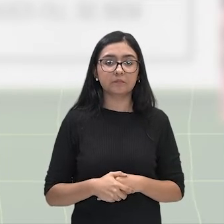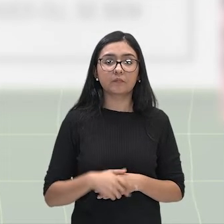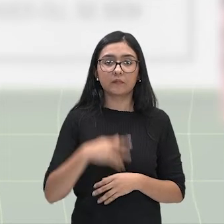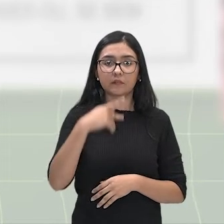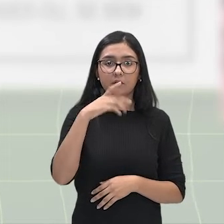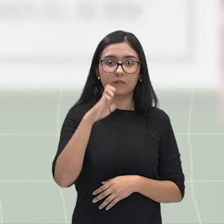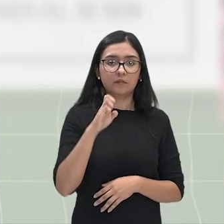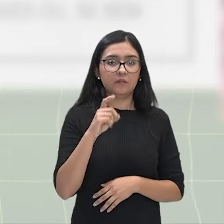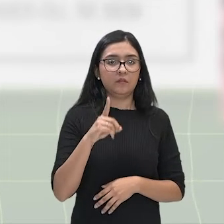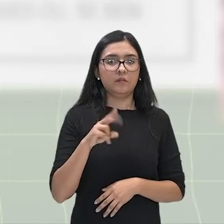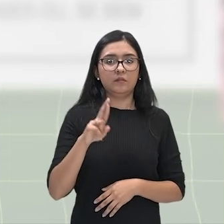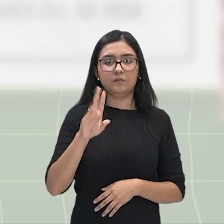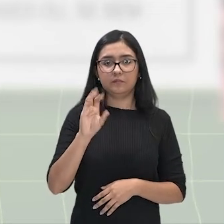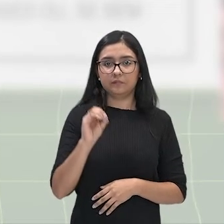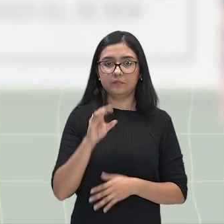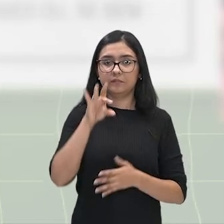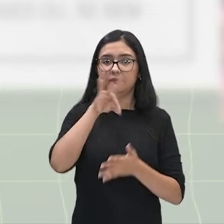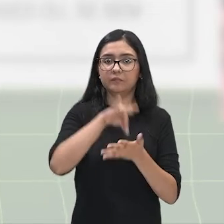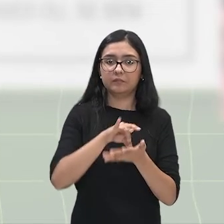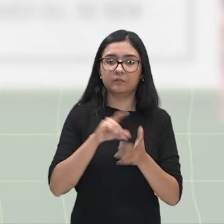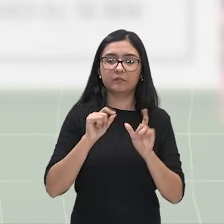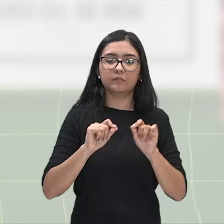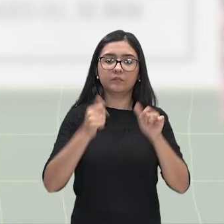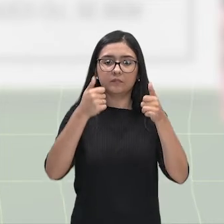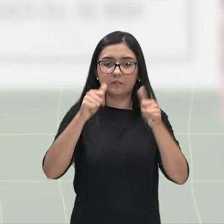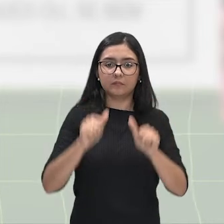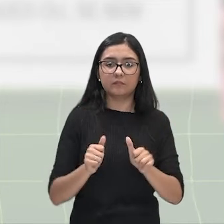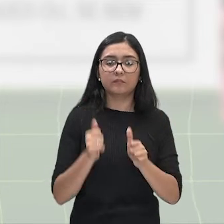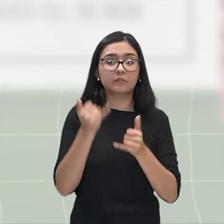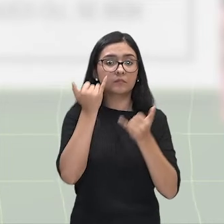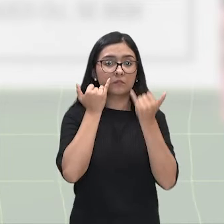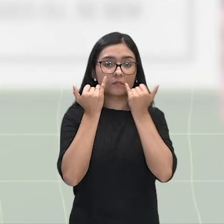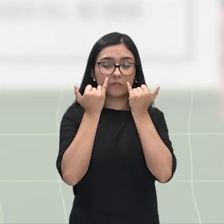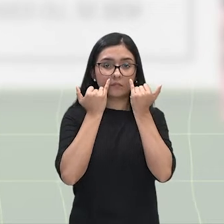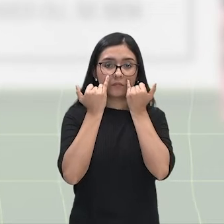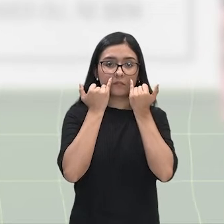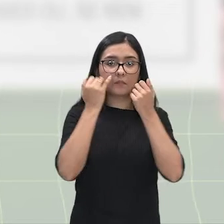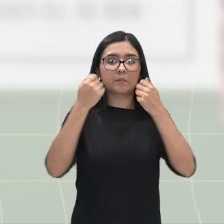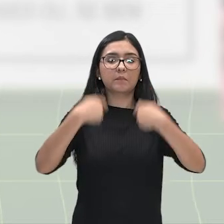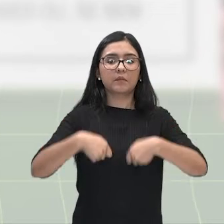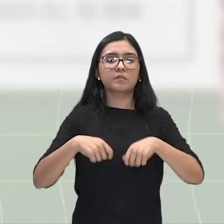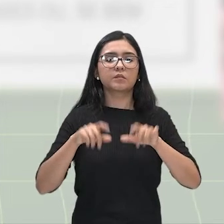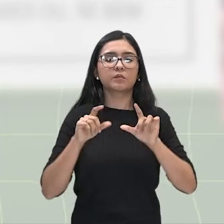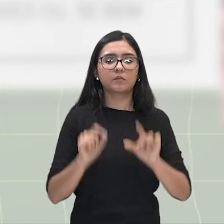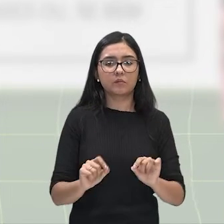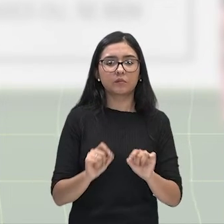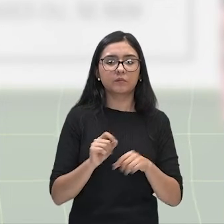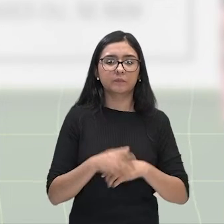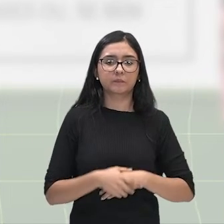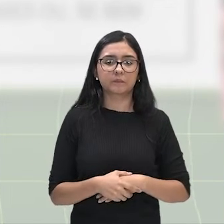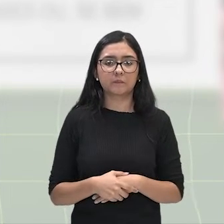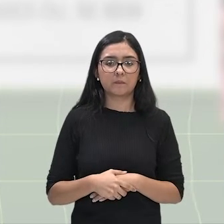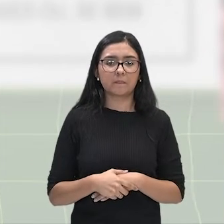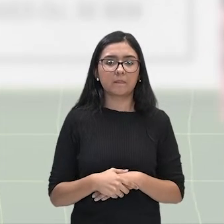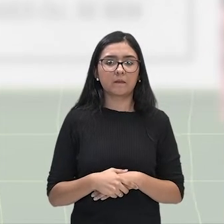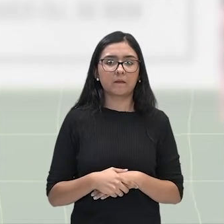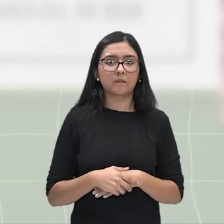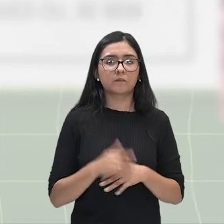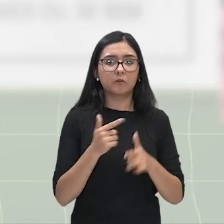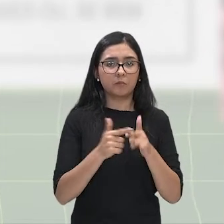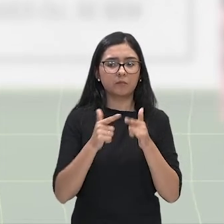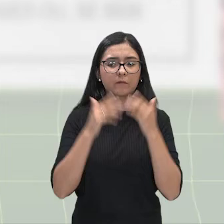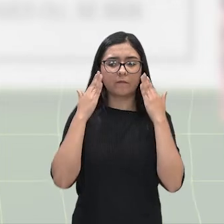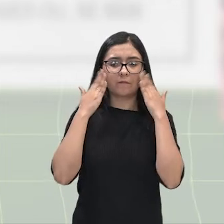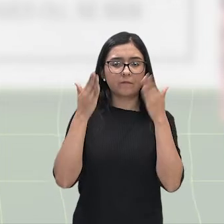Conceição afirma que a análise dos dados precisa considerar situações mais